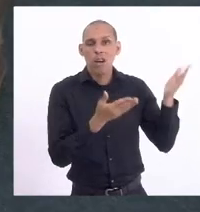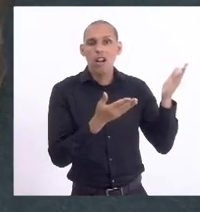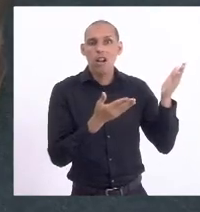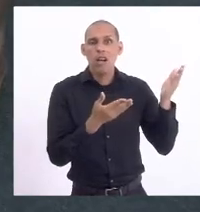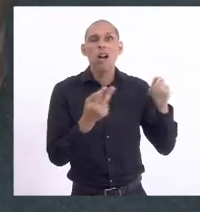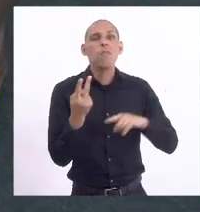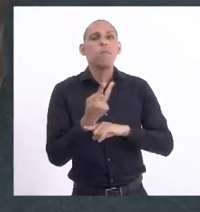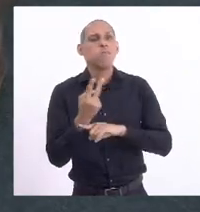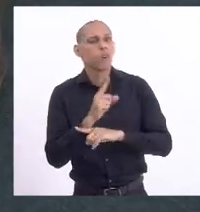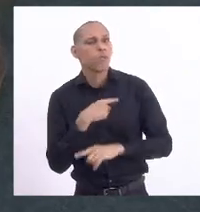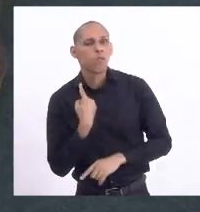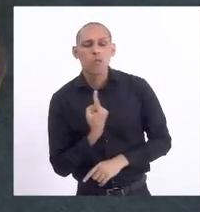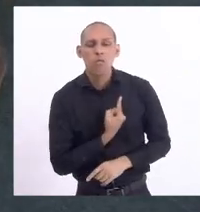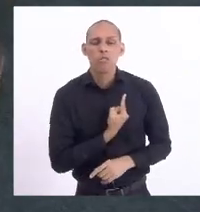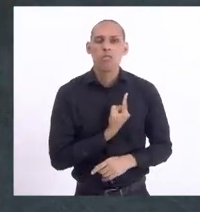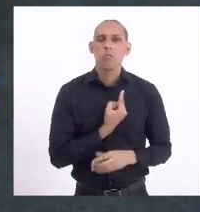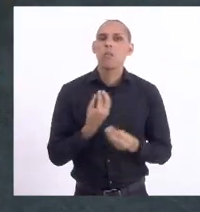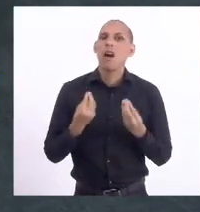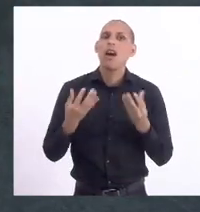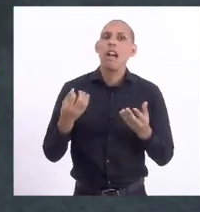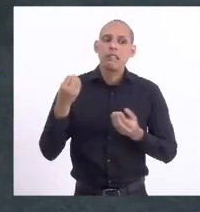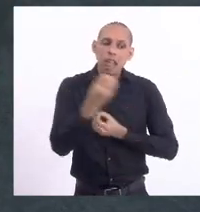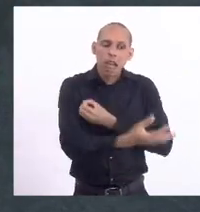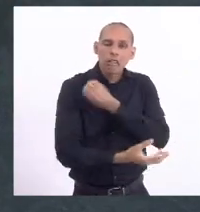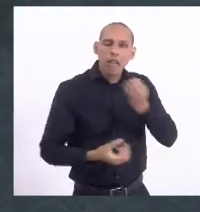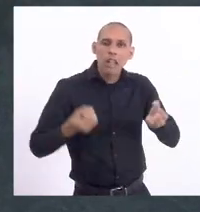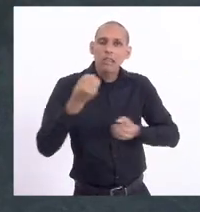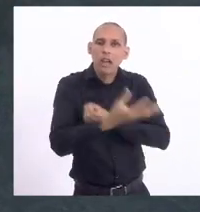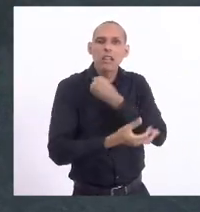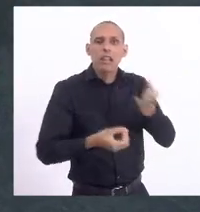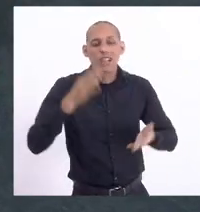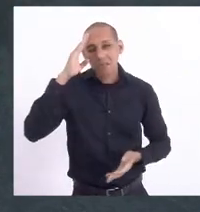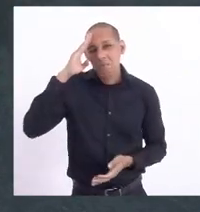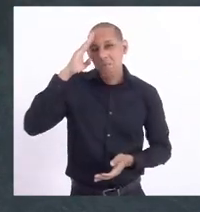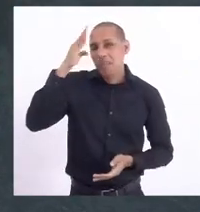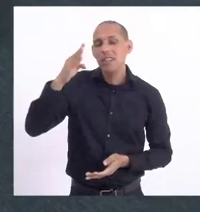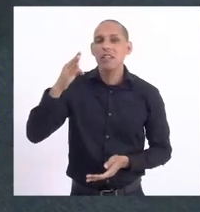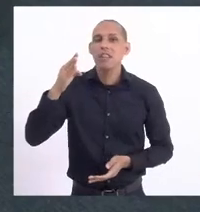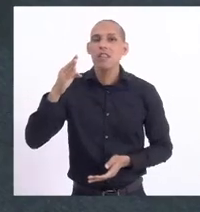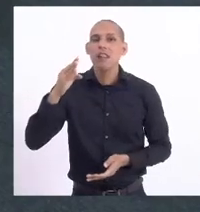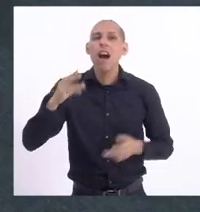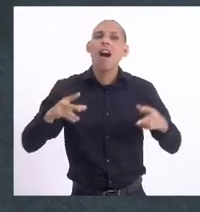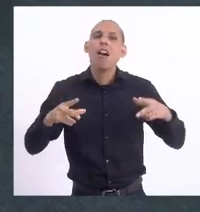nos procurando para doação, principalmente